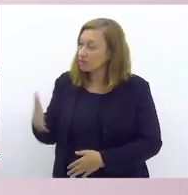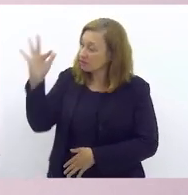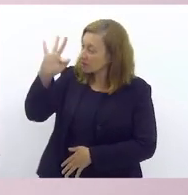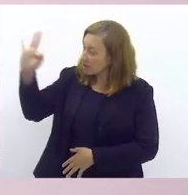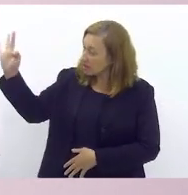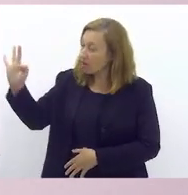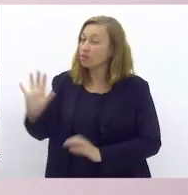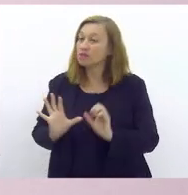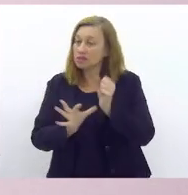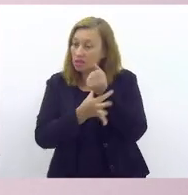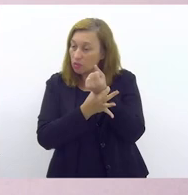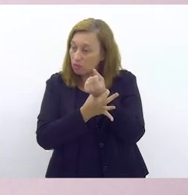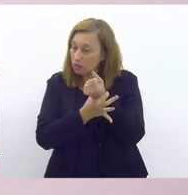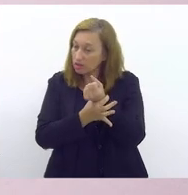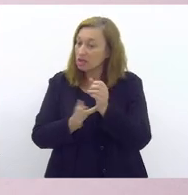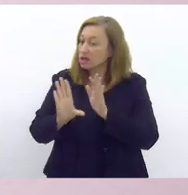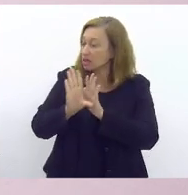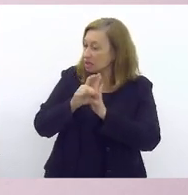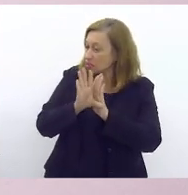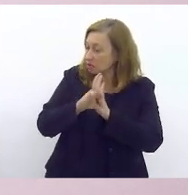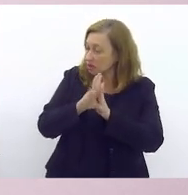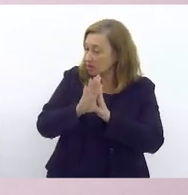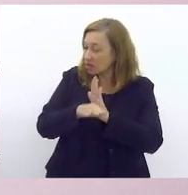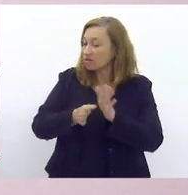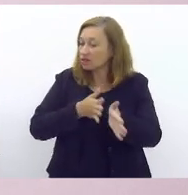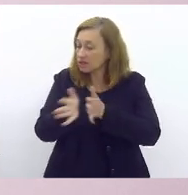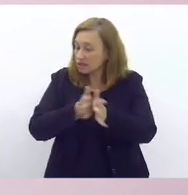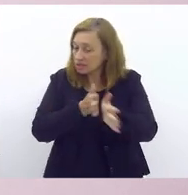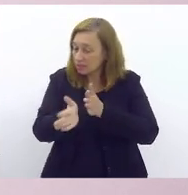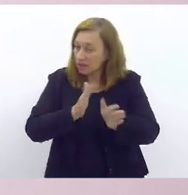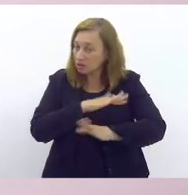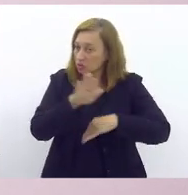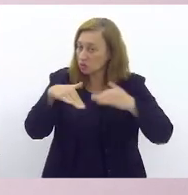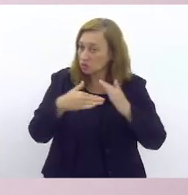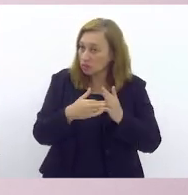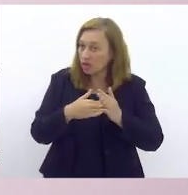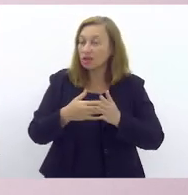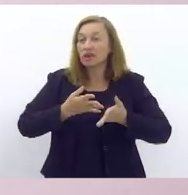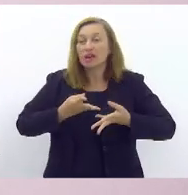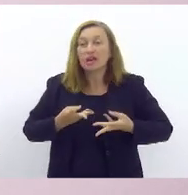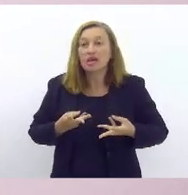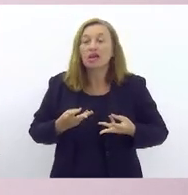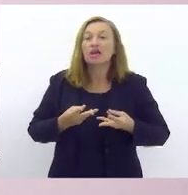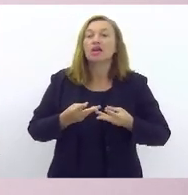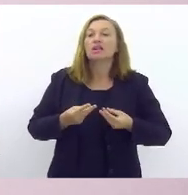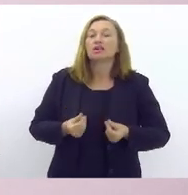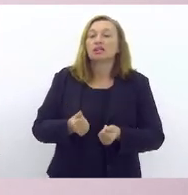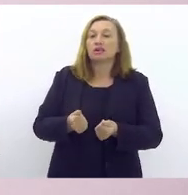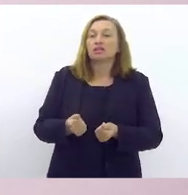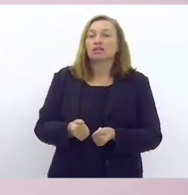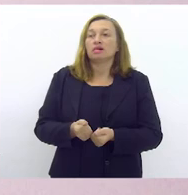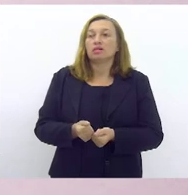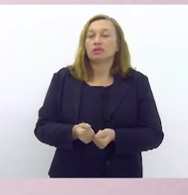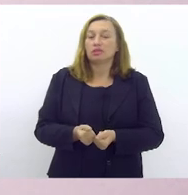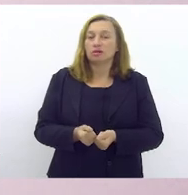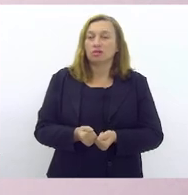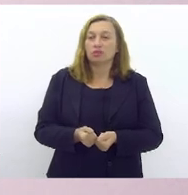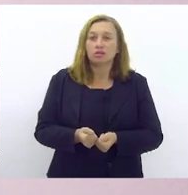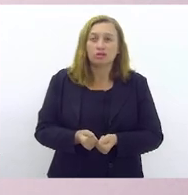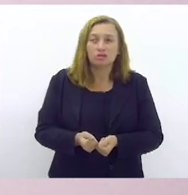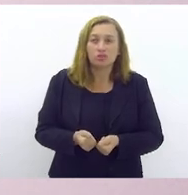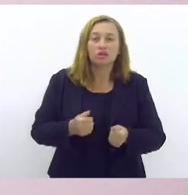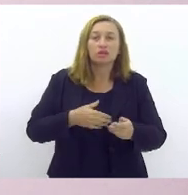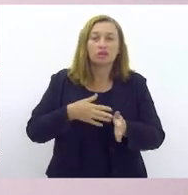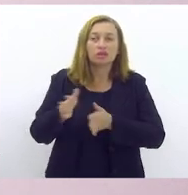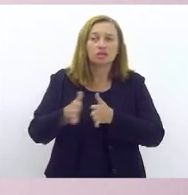referência nesse conceito de acessibilidade plena, que estamos levando essa sensibilidade para o governo.